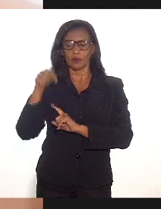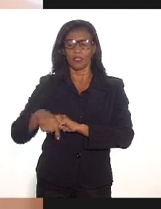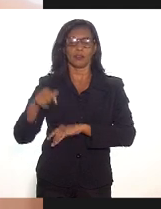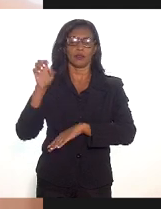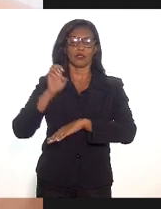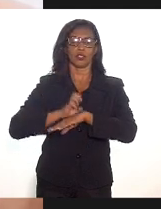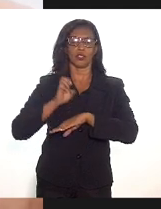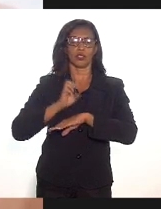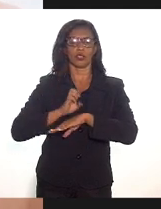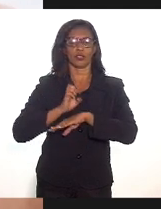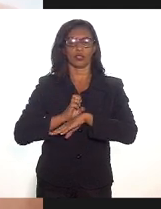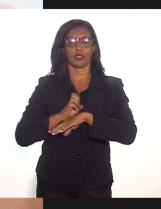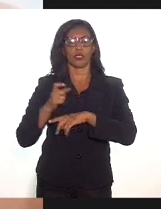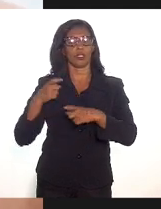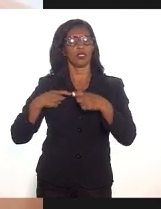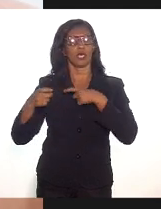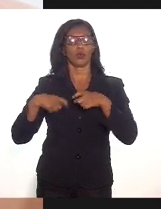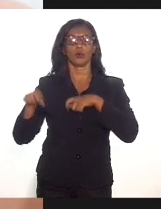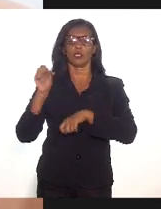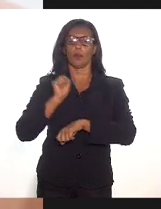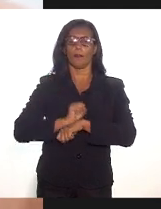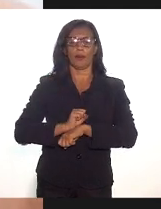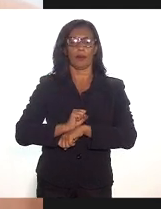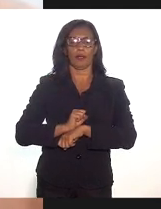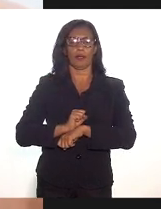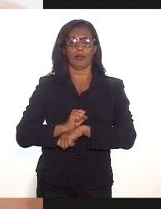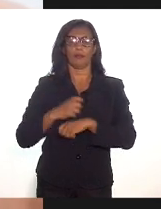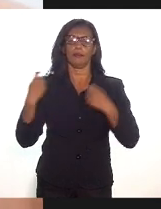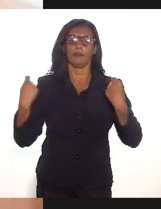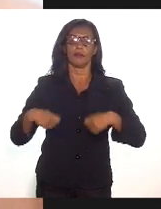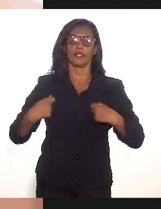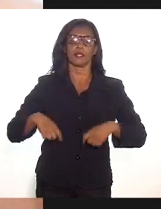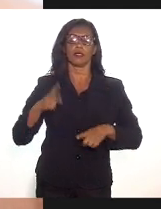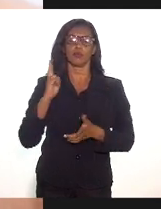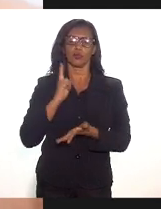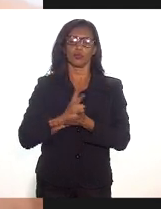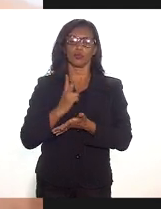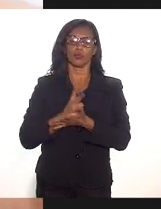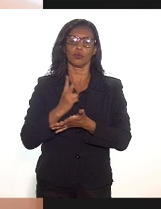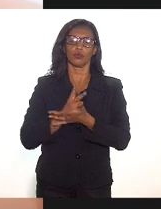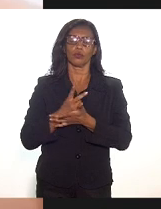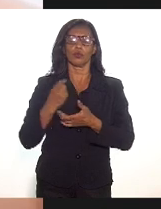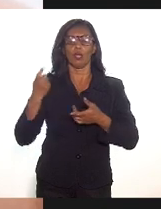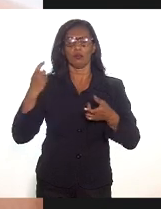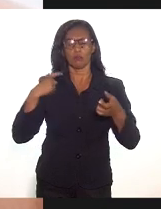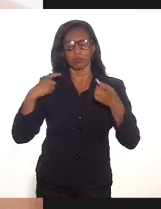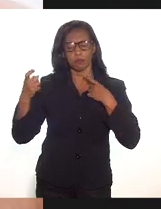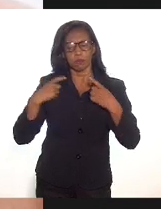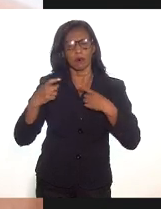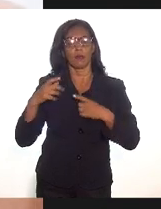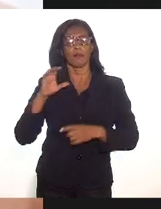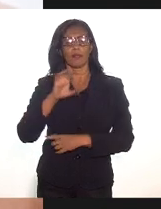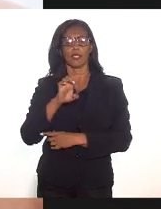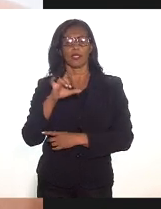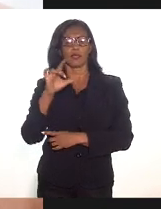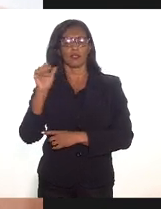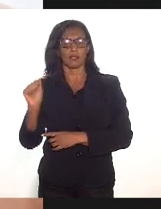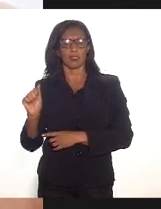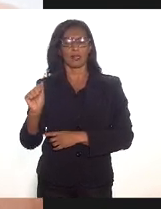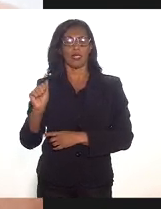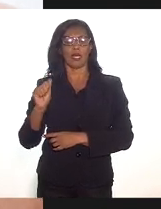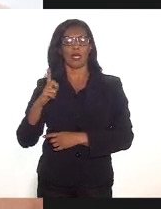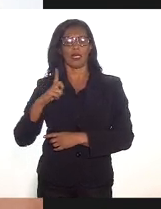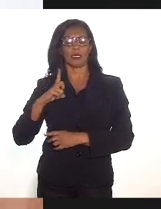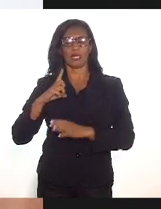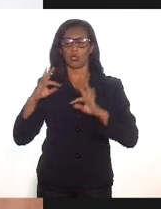e que a luta não para por aqui. Precisamos continuar brigando para que a SEDAI seja, tenha toda